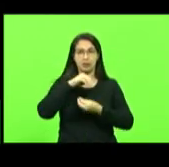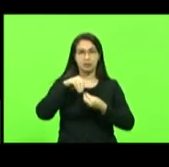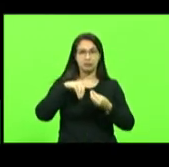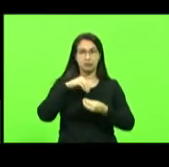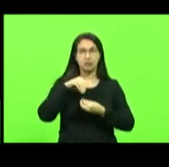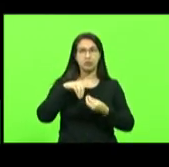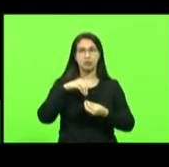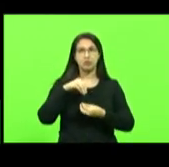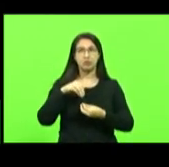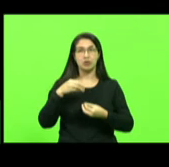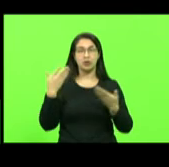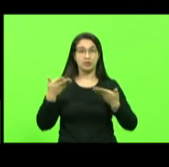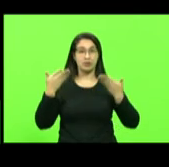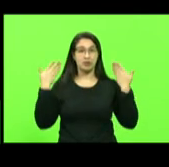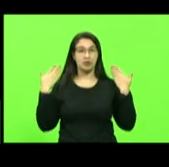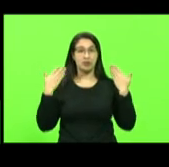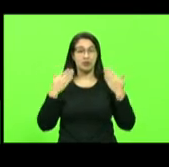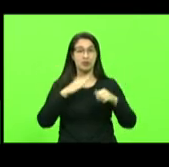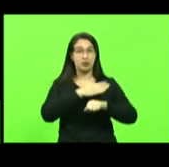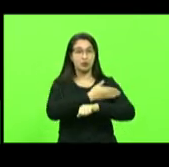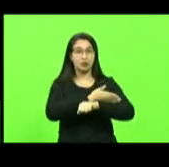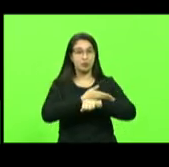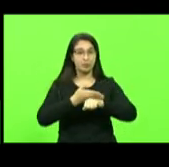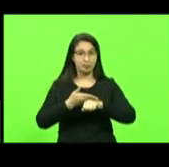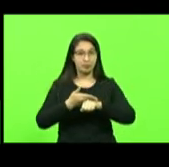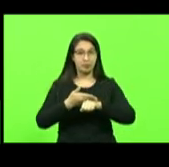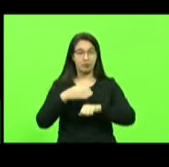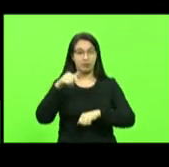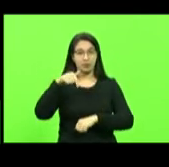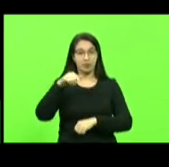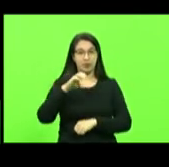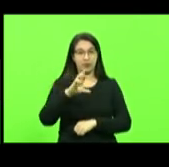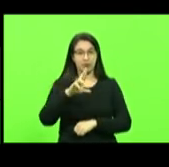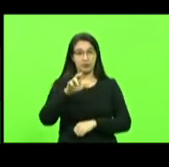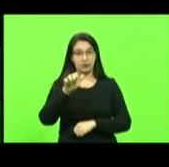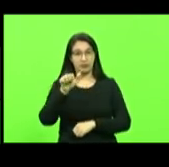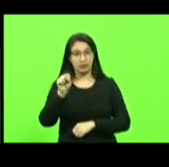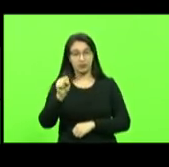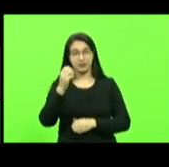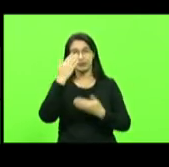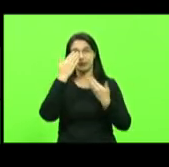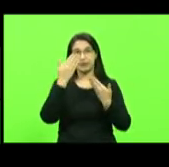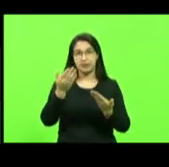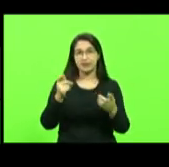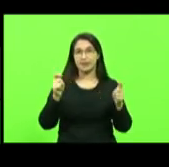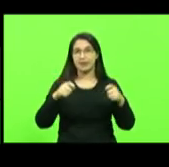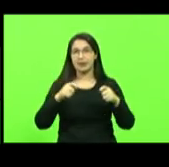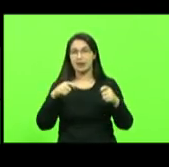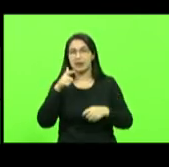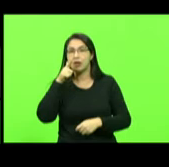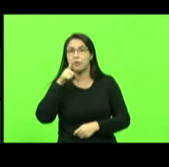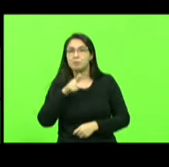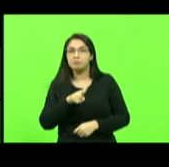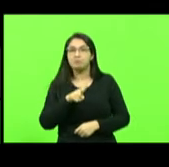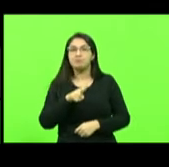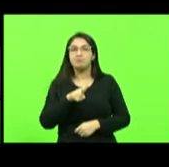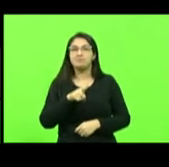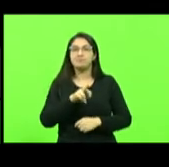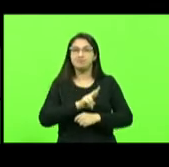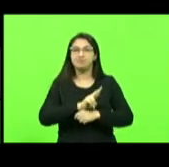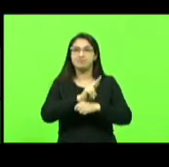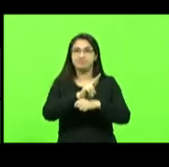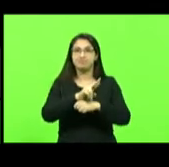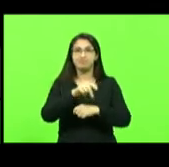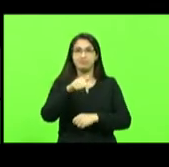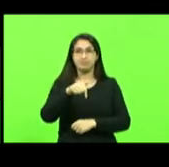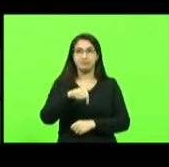local de trabalho, que é o CREAS Continente aqui em Florianópolis. Agradecer, então, a oportunidade de fazer essa fala em nome do nosso coletivo, do FEPAS,